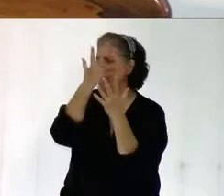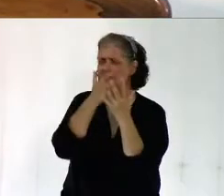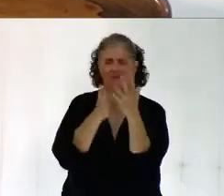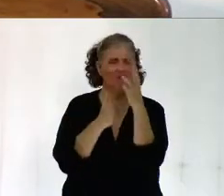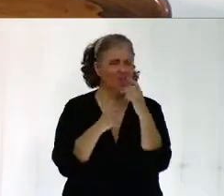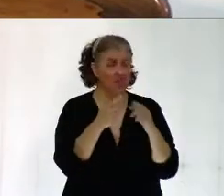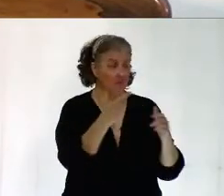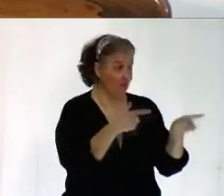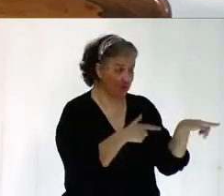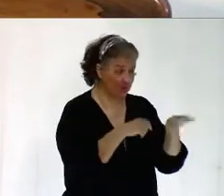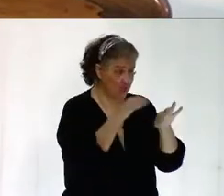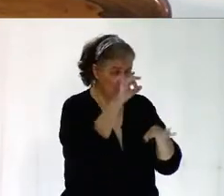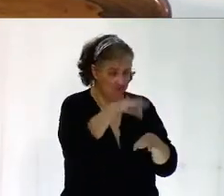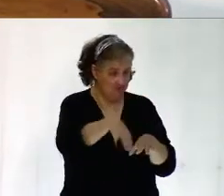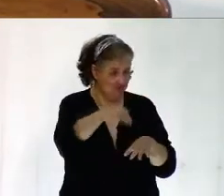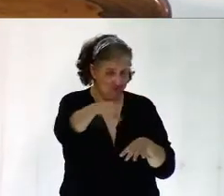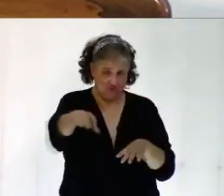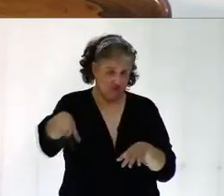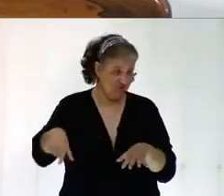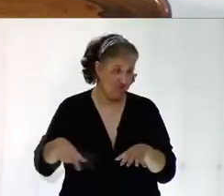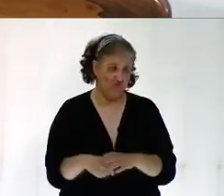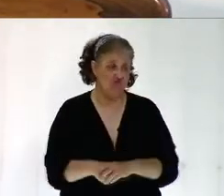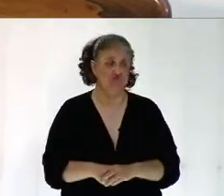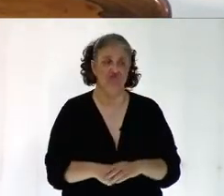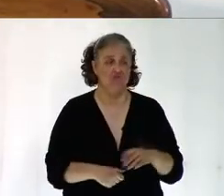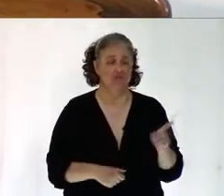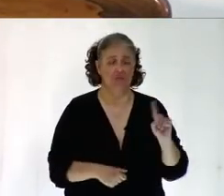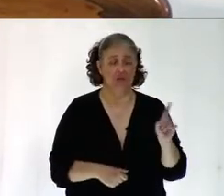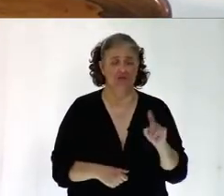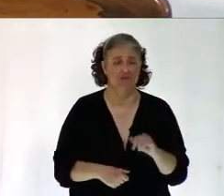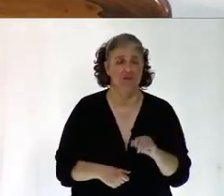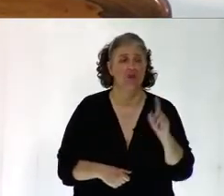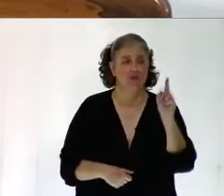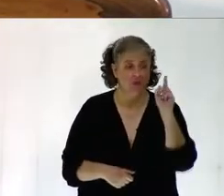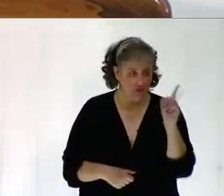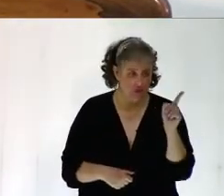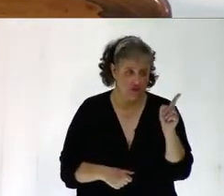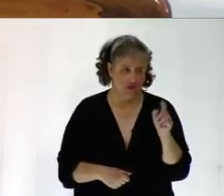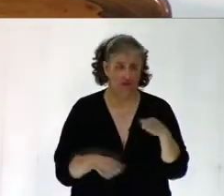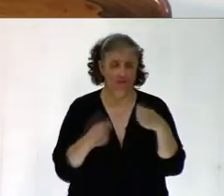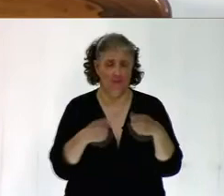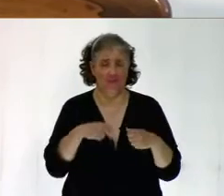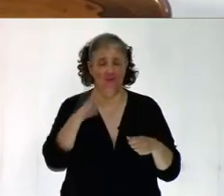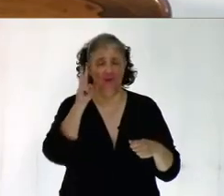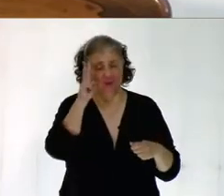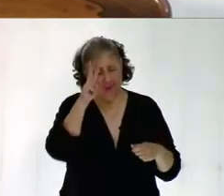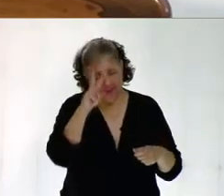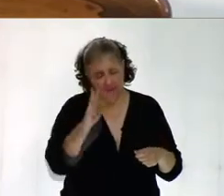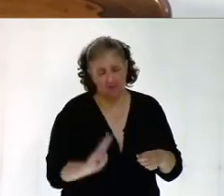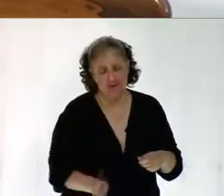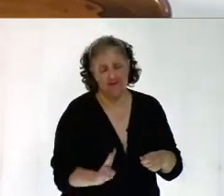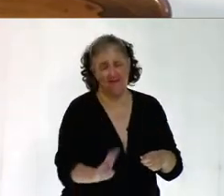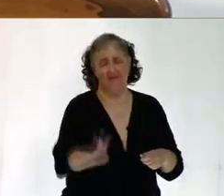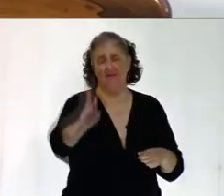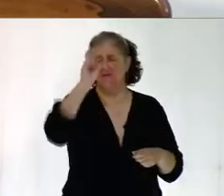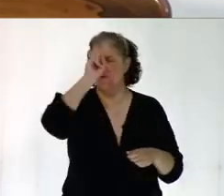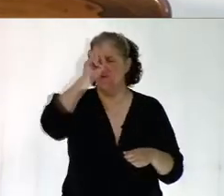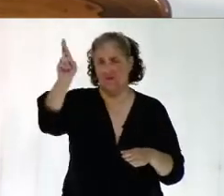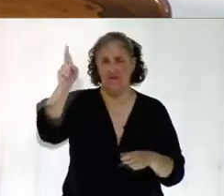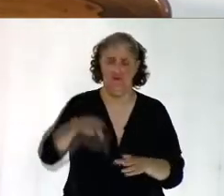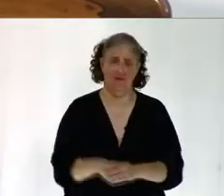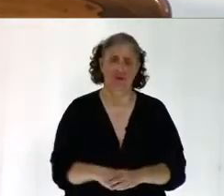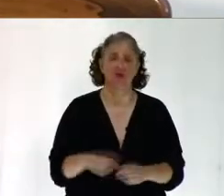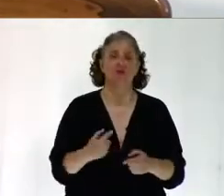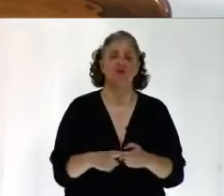olá mulheres e te fartares guarda-te para que não esqueças o senhor que te tirou da terra do egito da casa